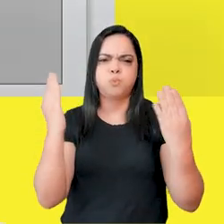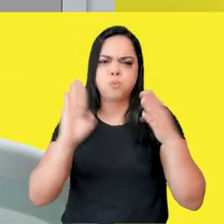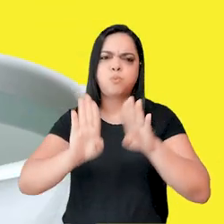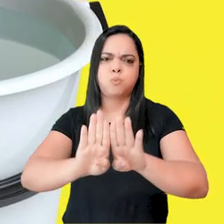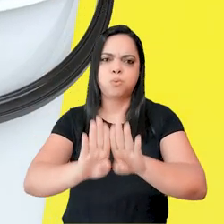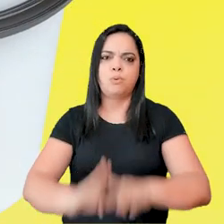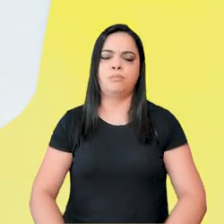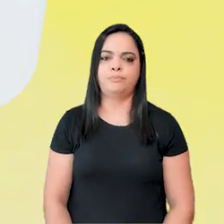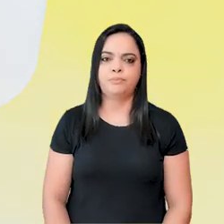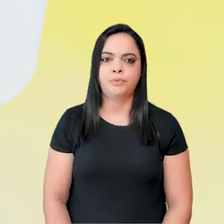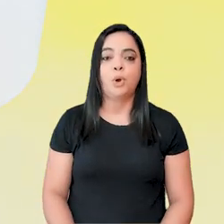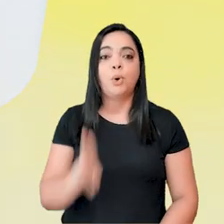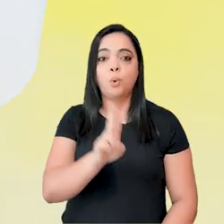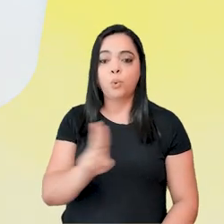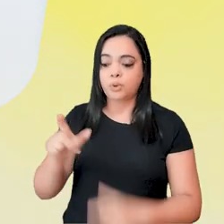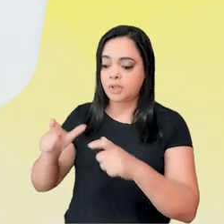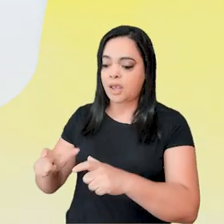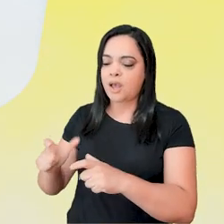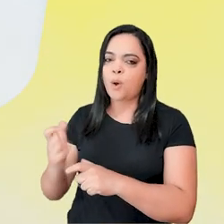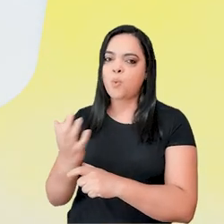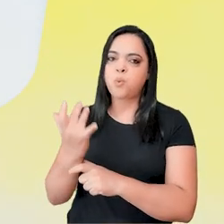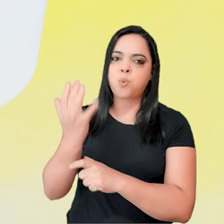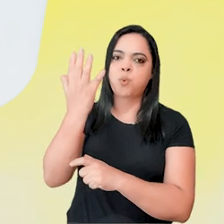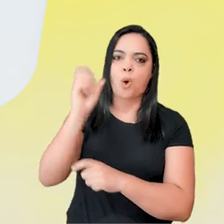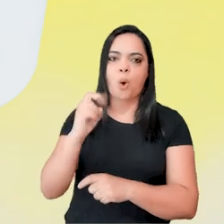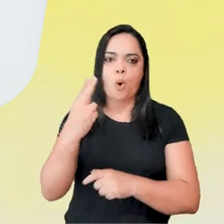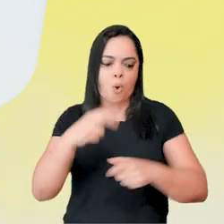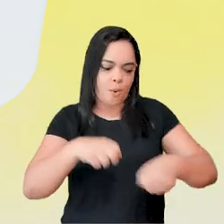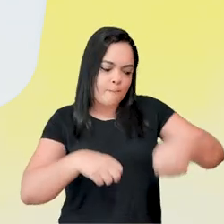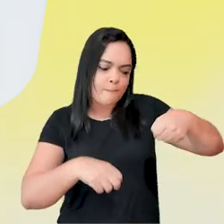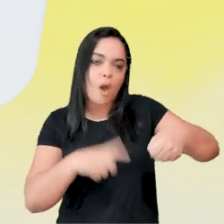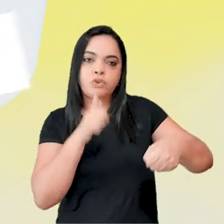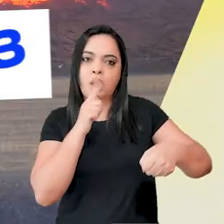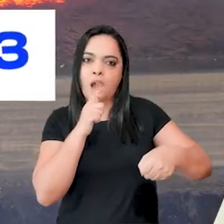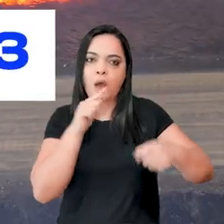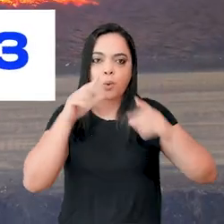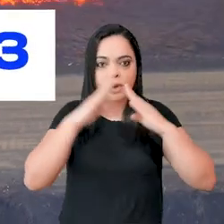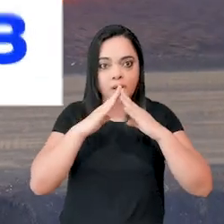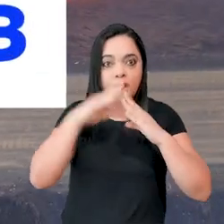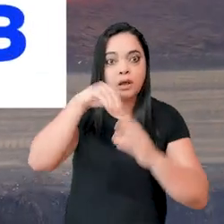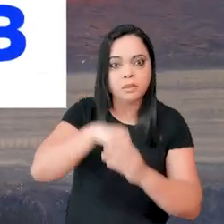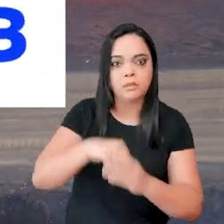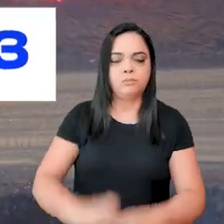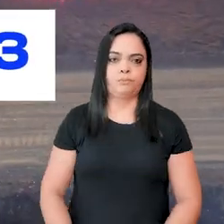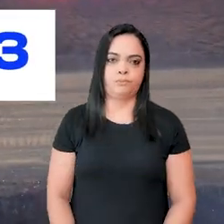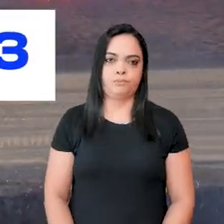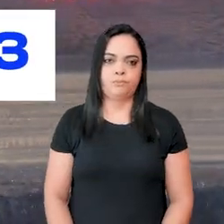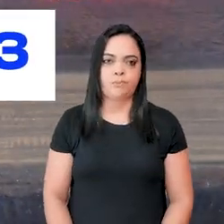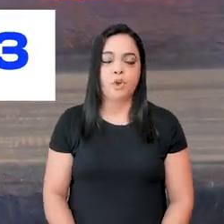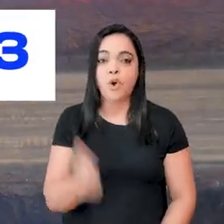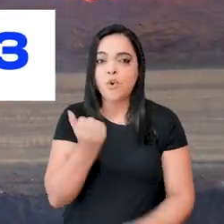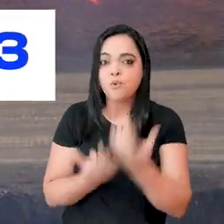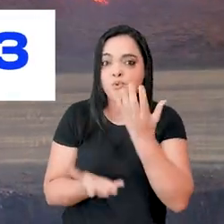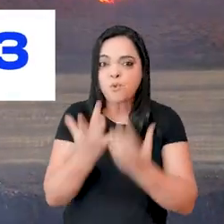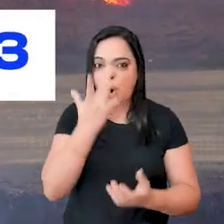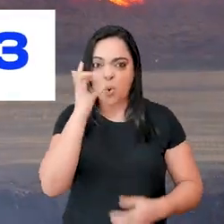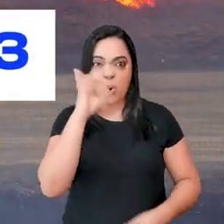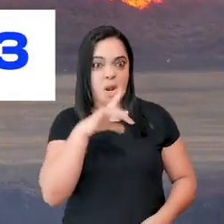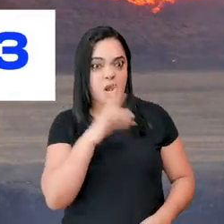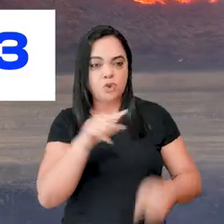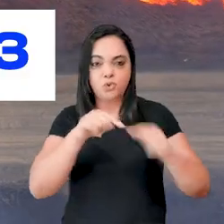fechadas. Use umidificador de ar ou balde com água em ambientes internos. Não coloque fogo em lixos ou